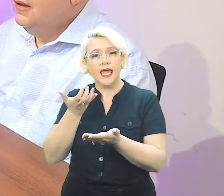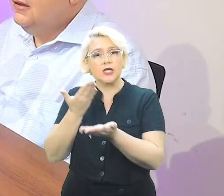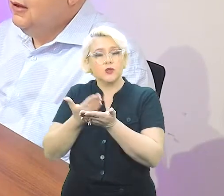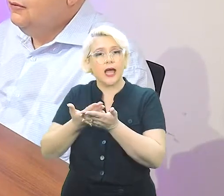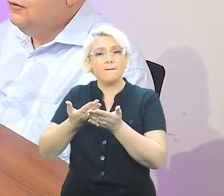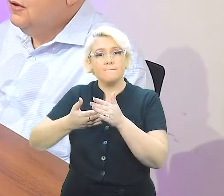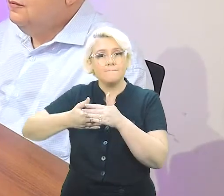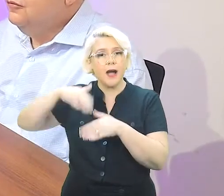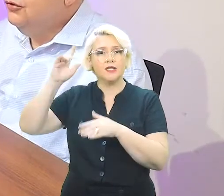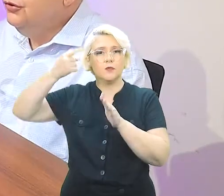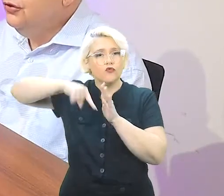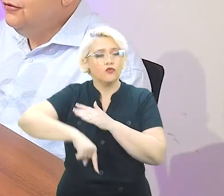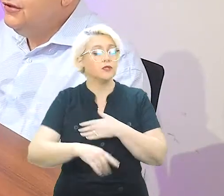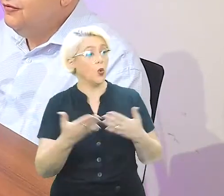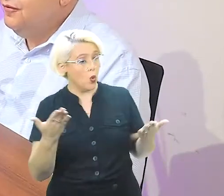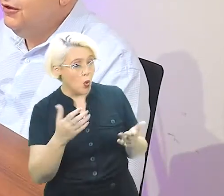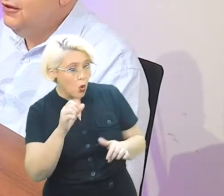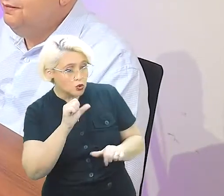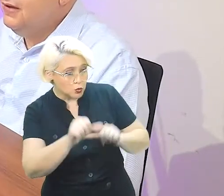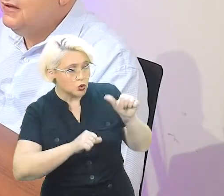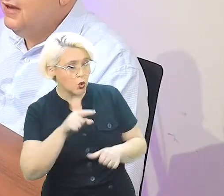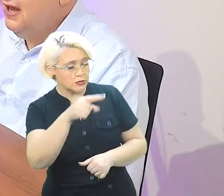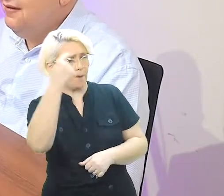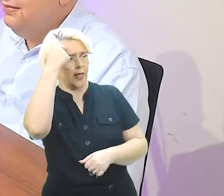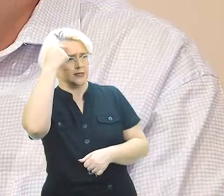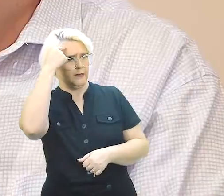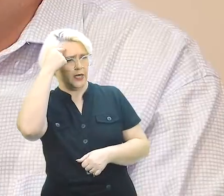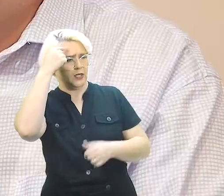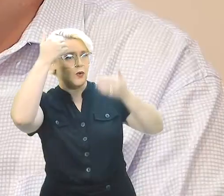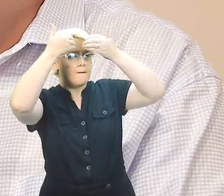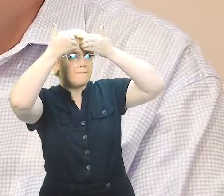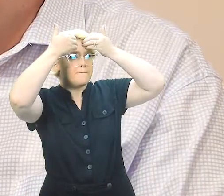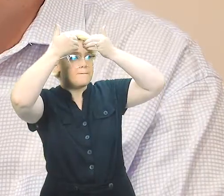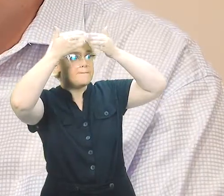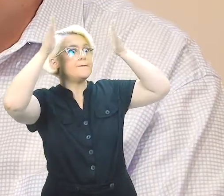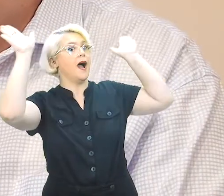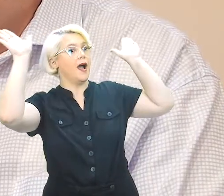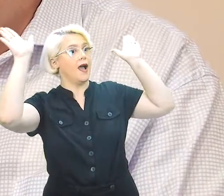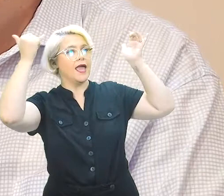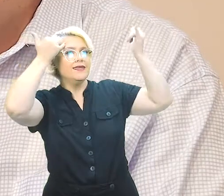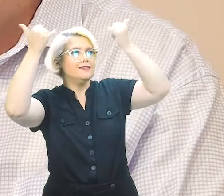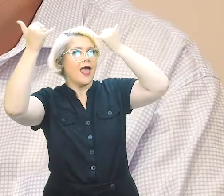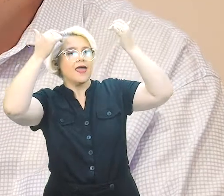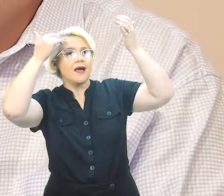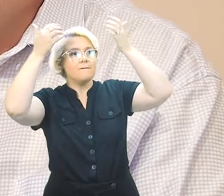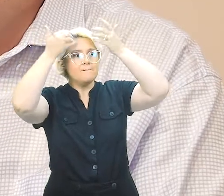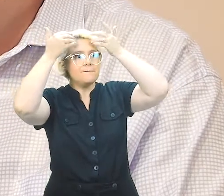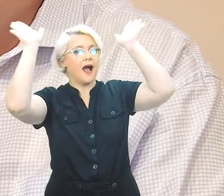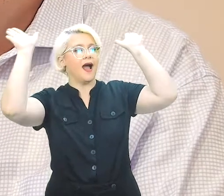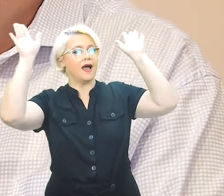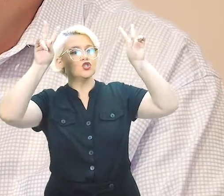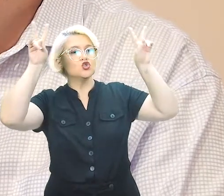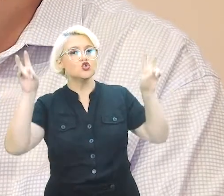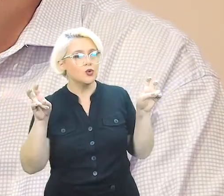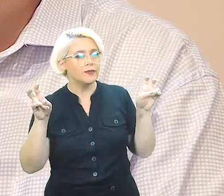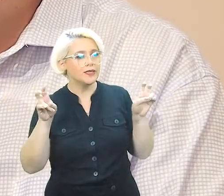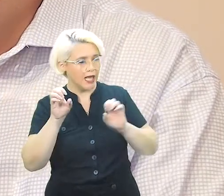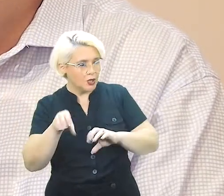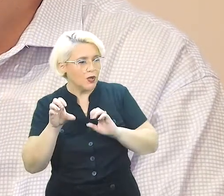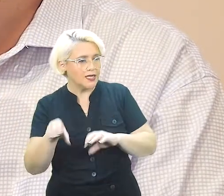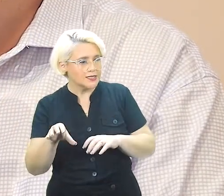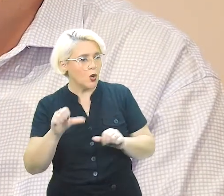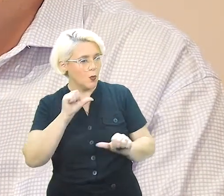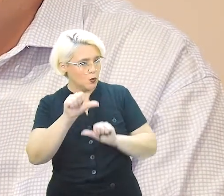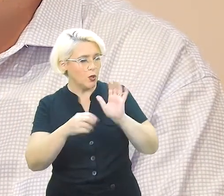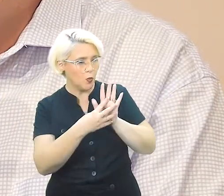mais. Então, mudou o seu modo de pensar, abriu a sua mente, as suas ideias sobre a